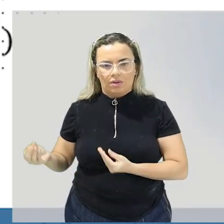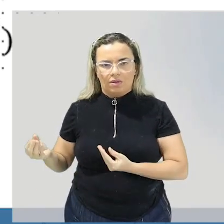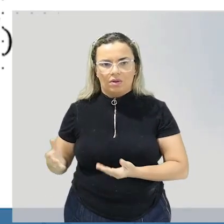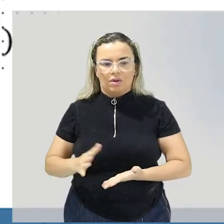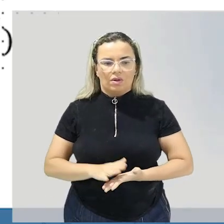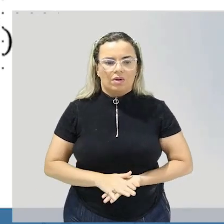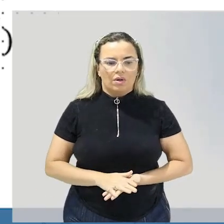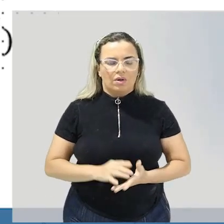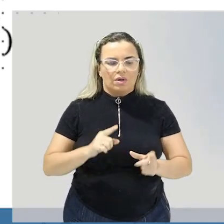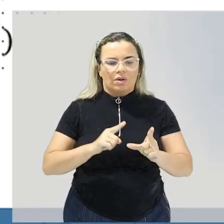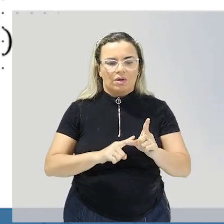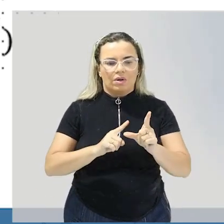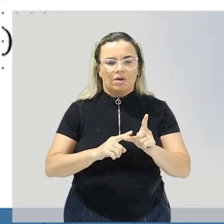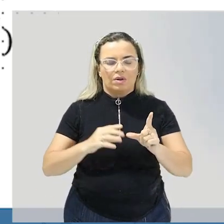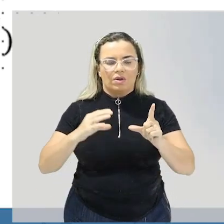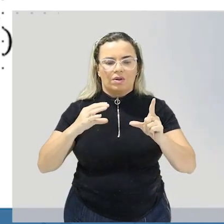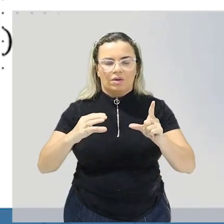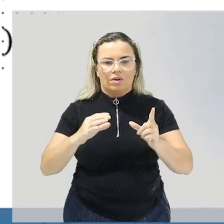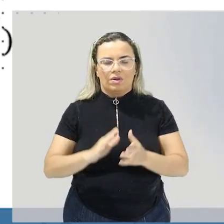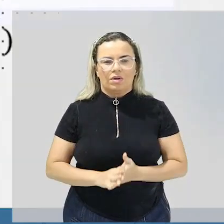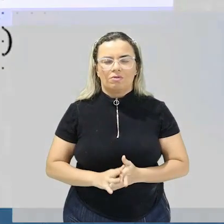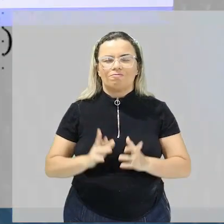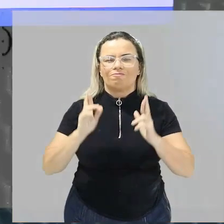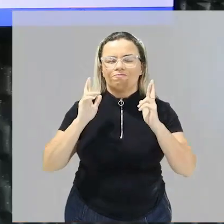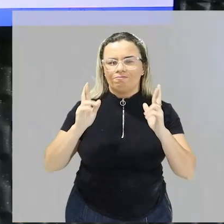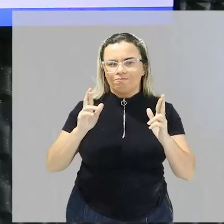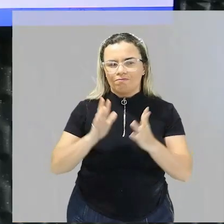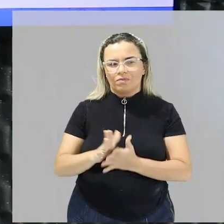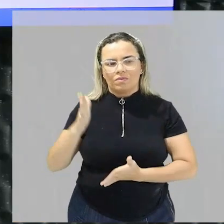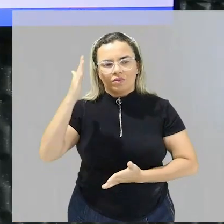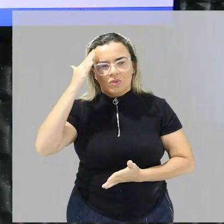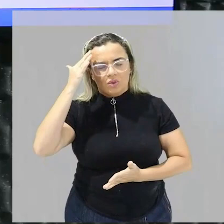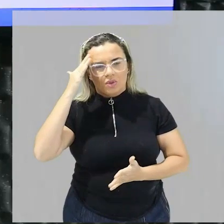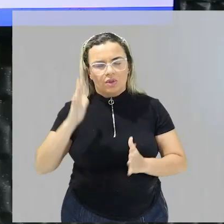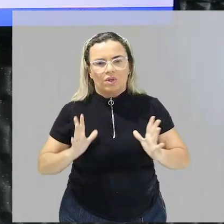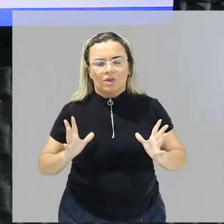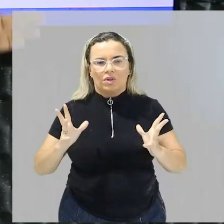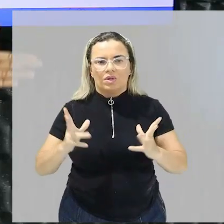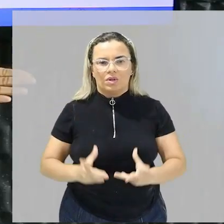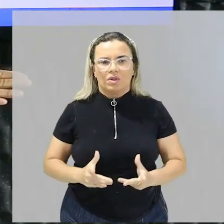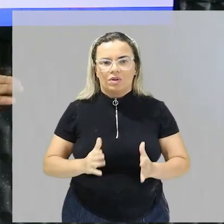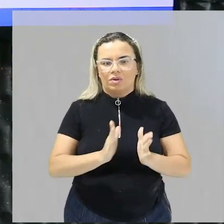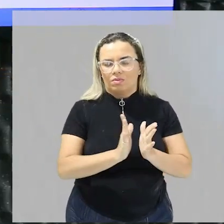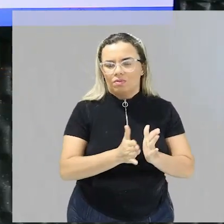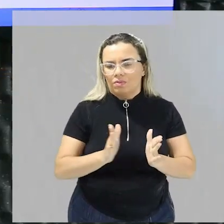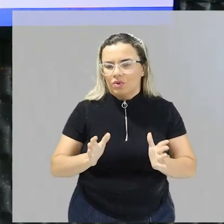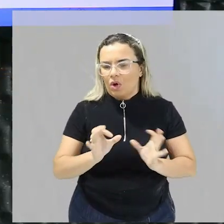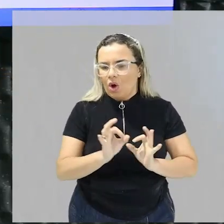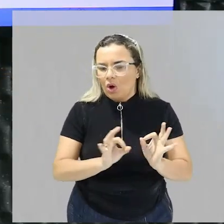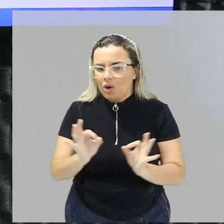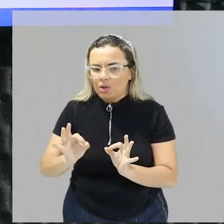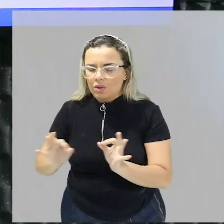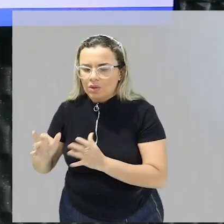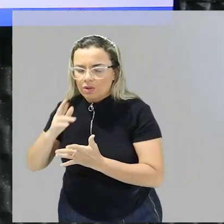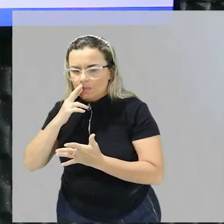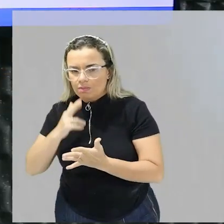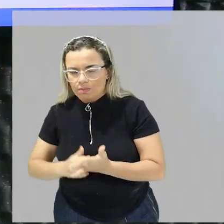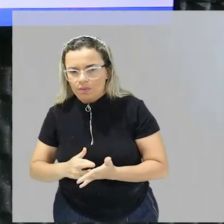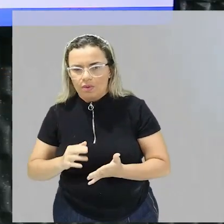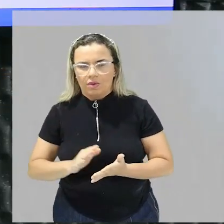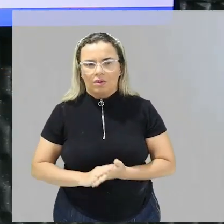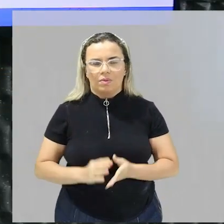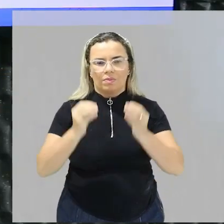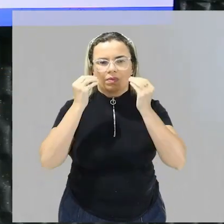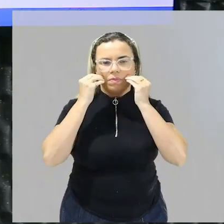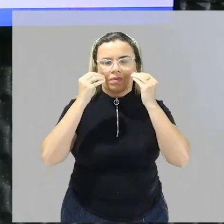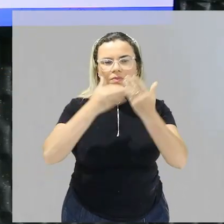letra C. Aqui, eu espero que você tenha compreendido todo esse passo a passo da resolução. Eu já deixo aqui um